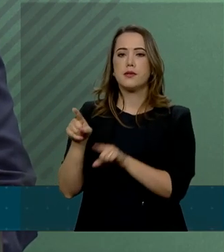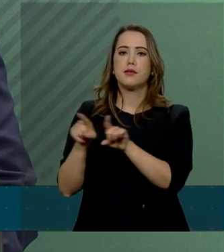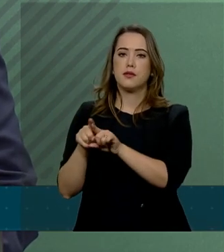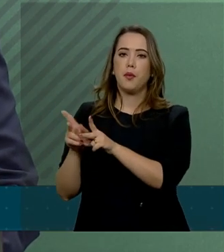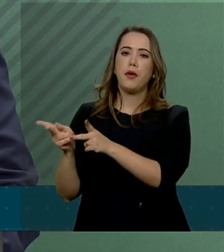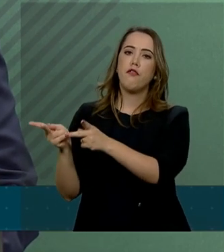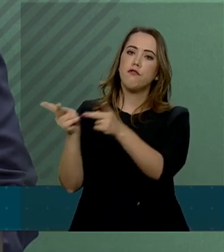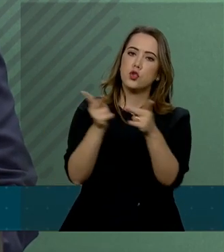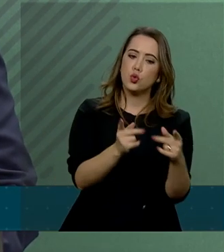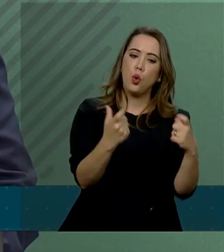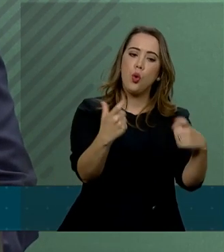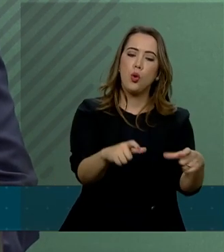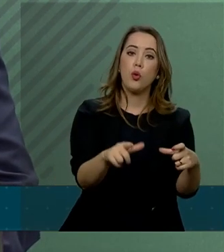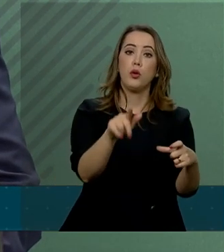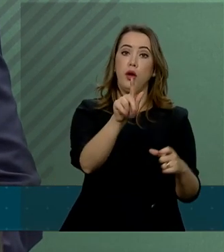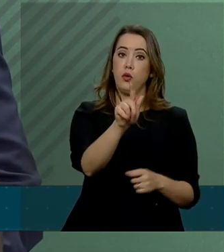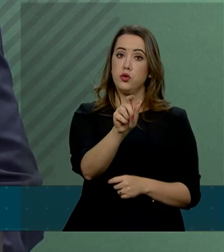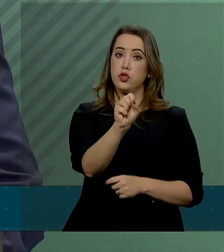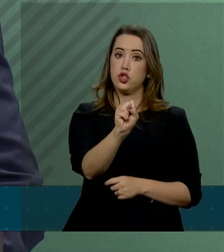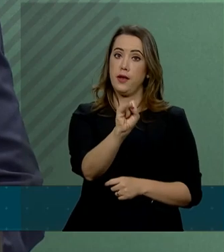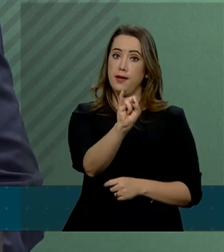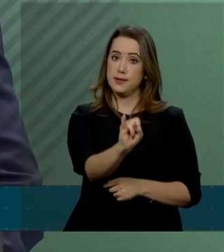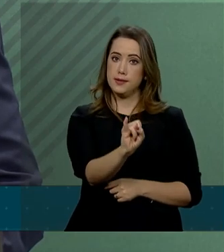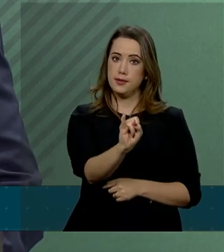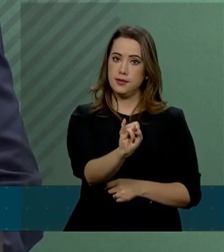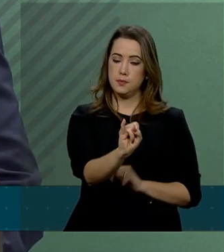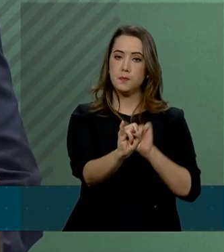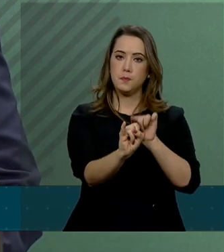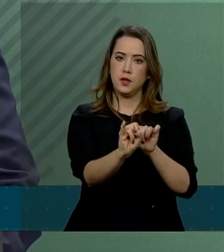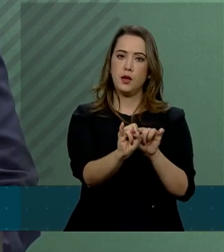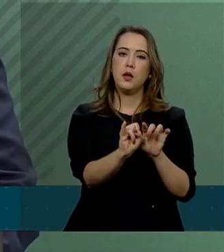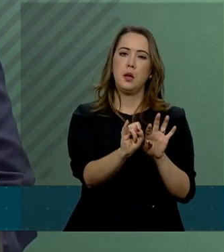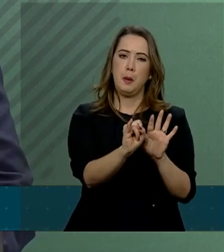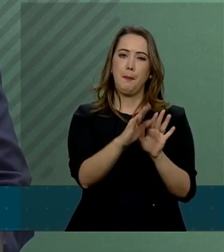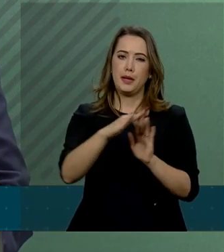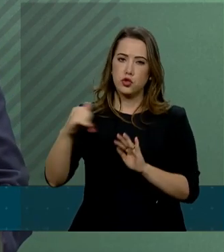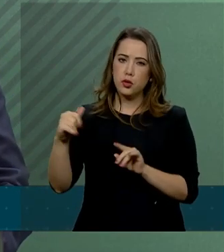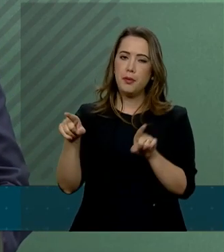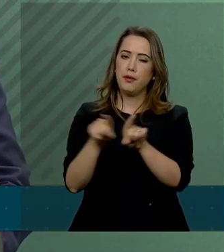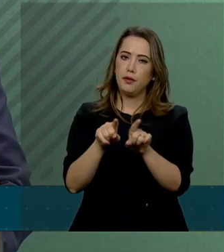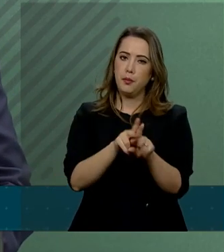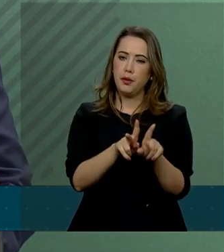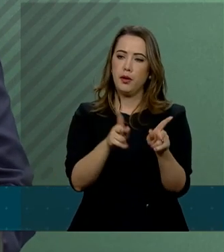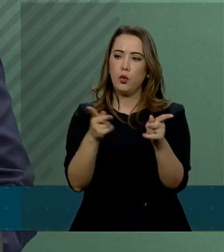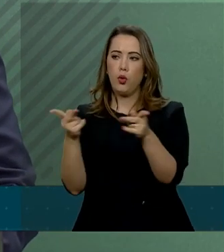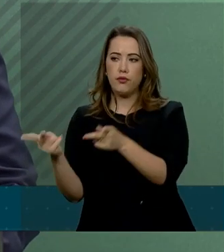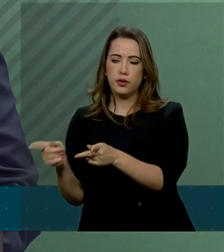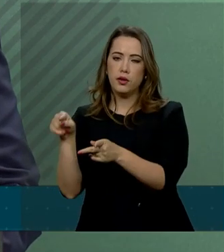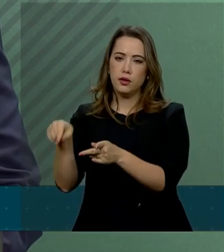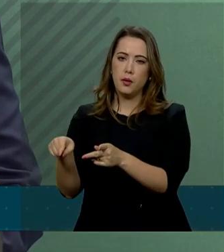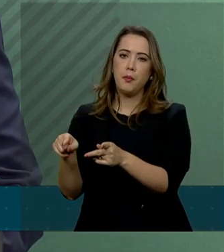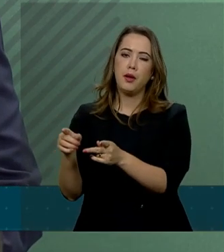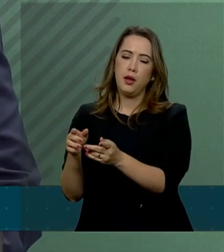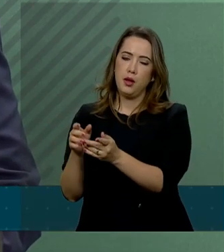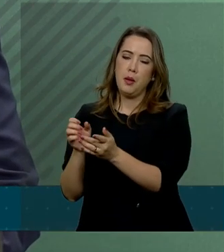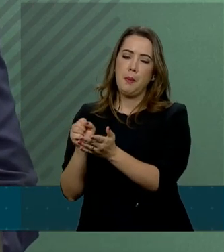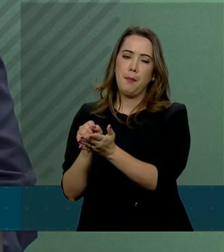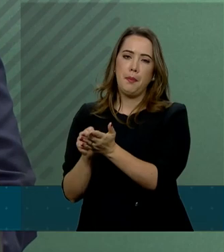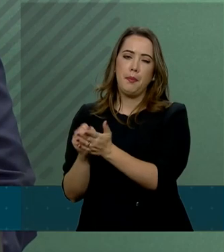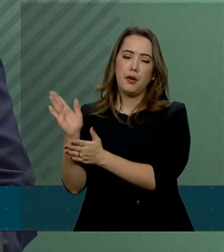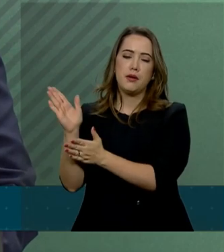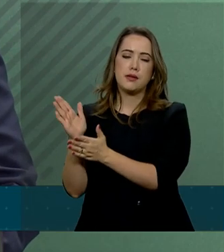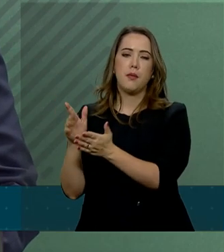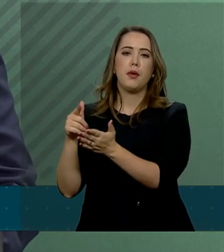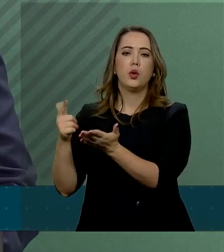convite aos generais heleno e vilas boas às 17 horas ônyx